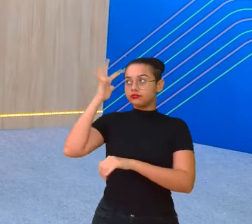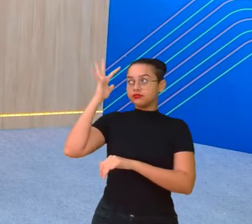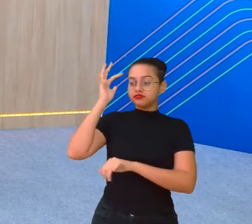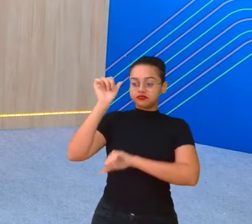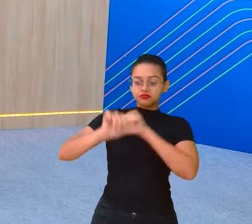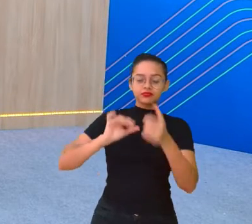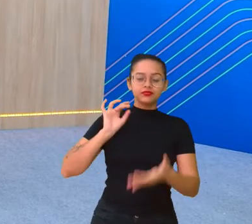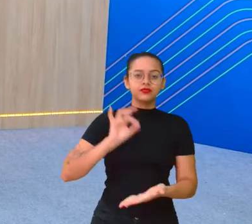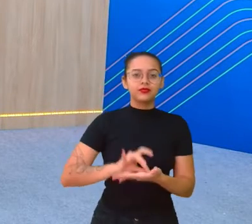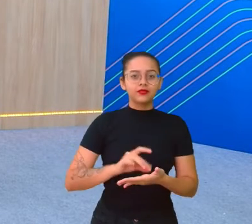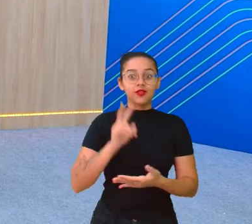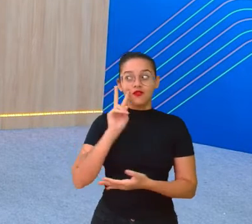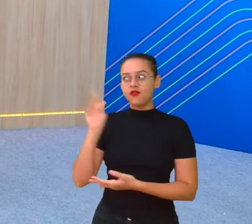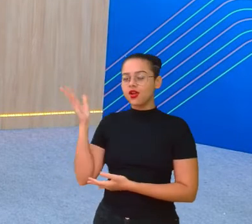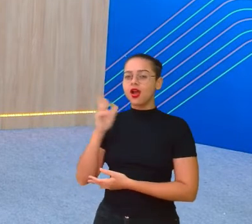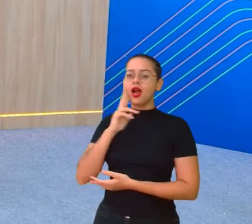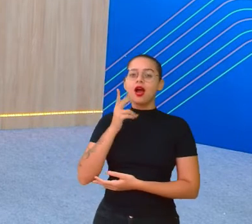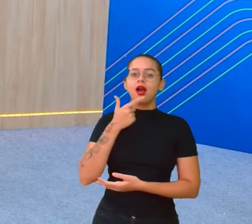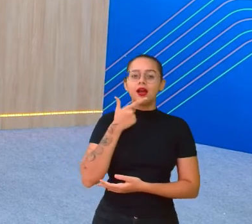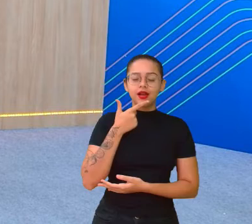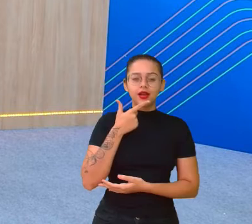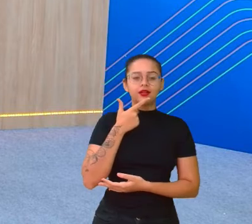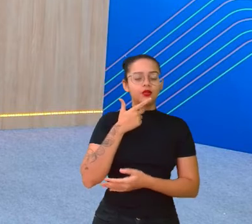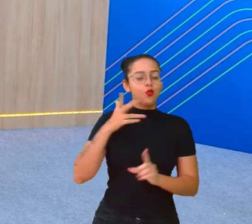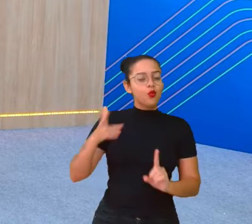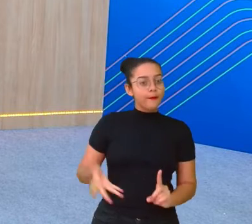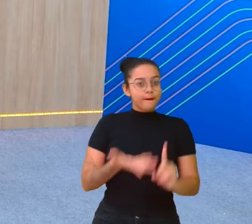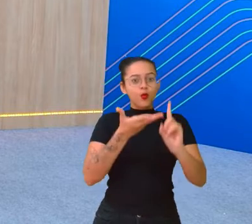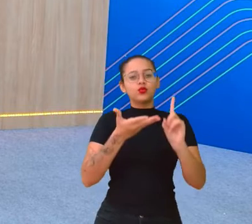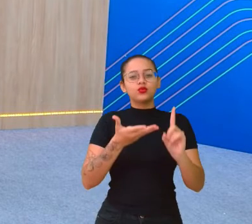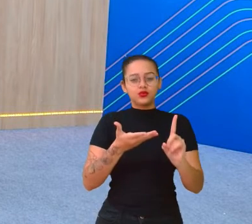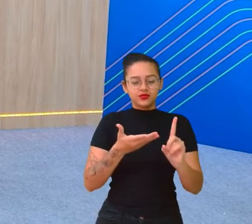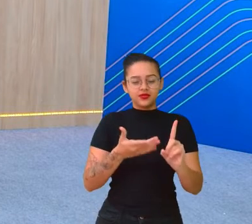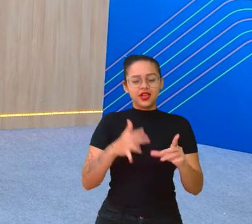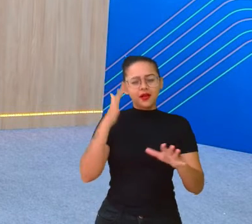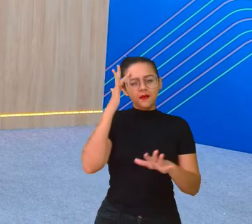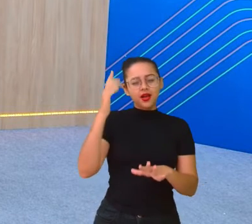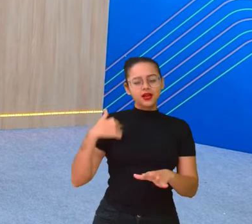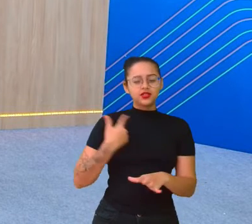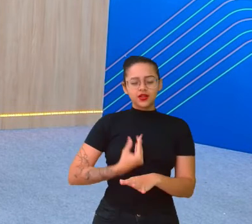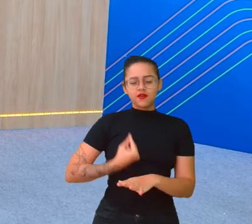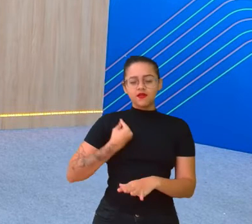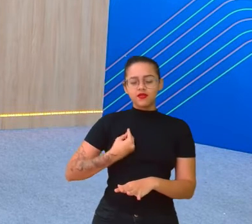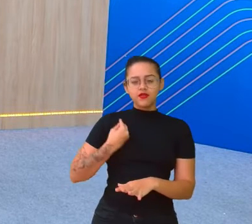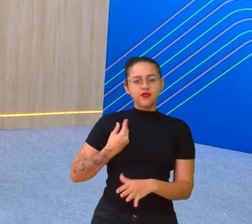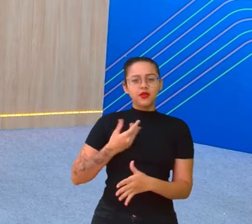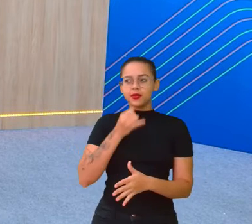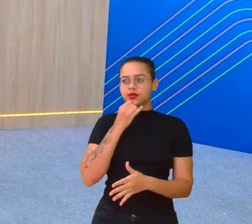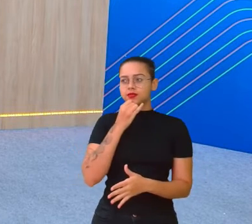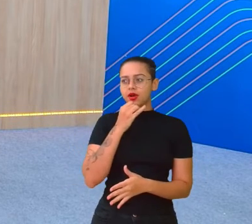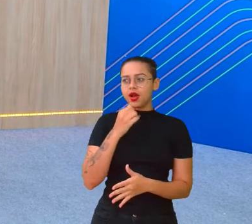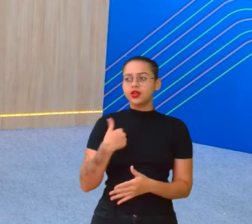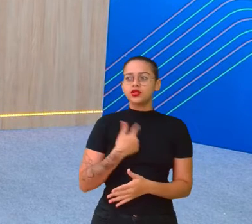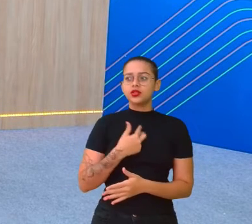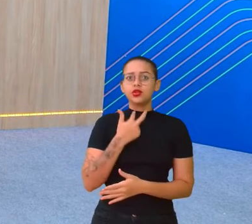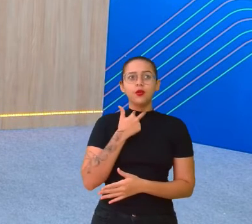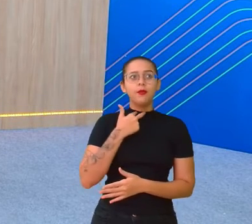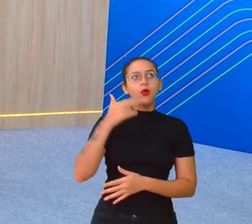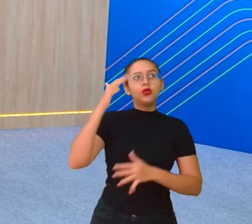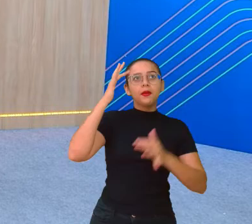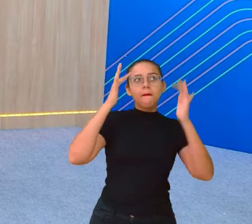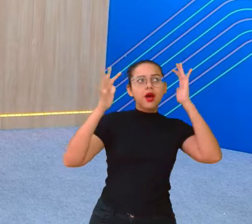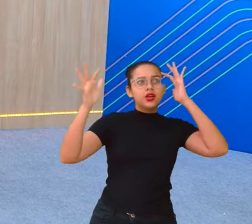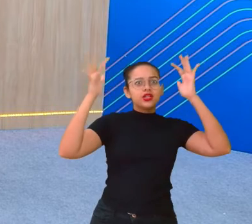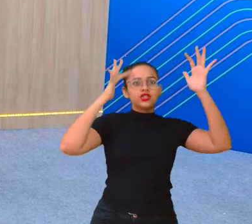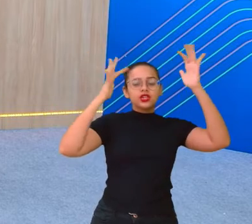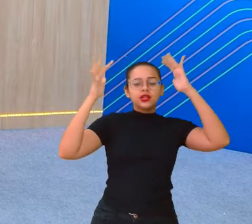papel? Veja isso que Raquel trouxe, esse impulso que o sonho dá. Imagina se a gente vivesse numa condição em que a gente não pudesse imaginar, mano. Pois